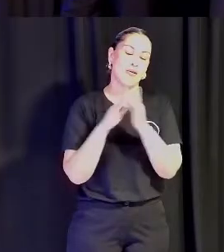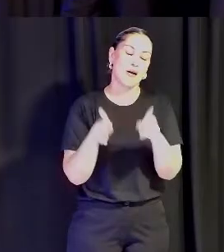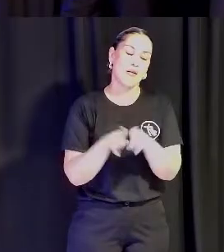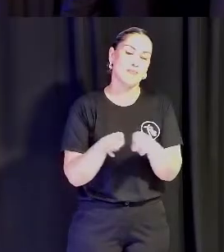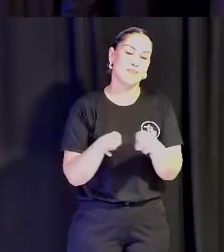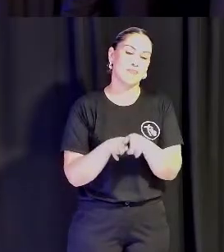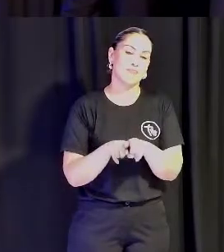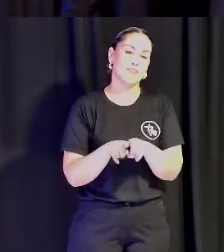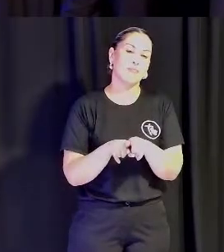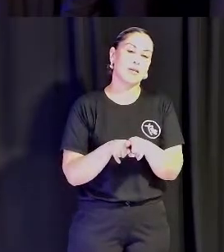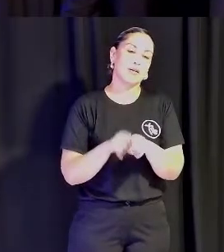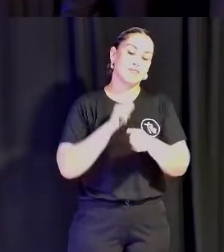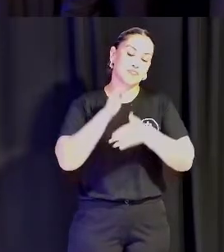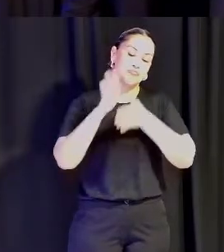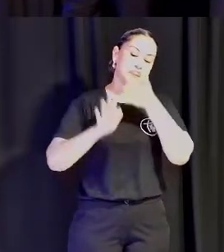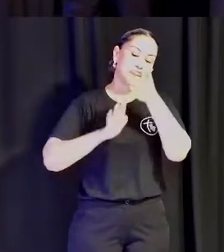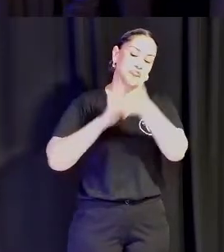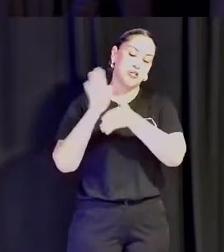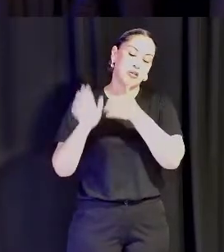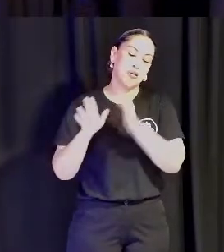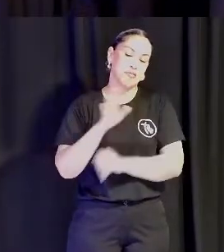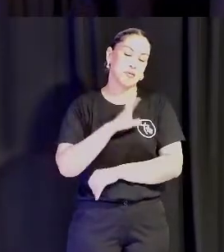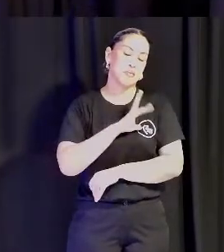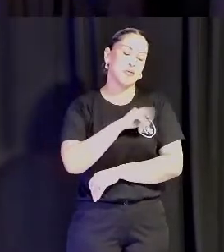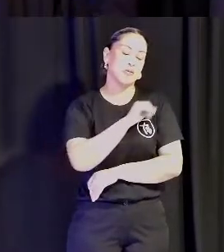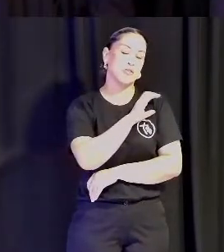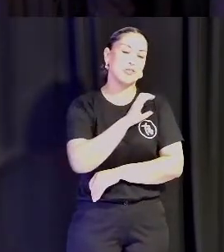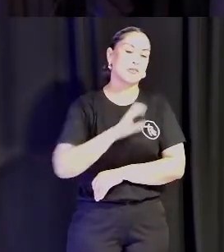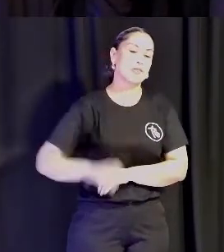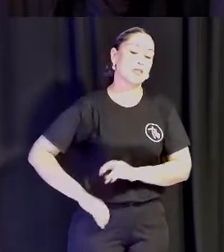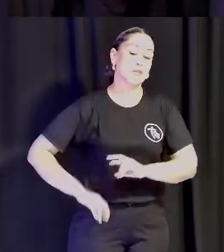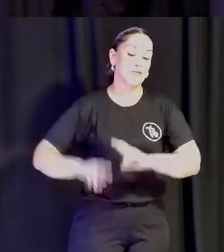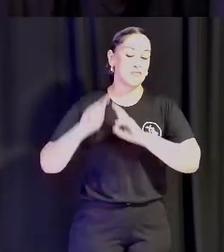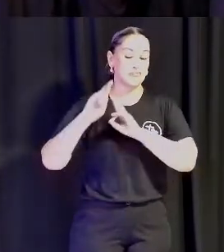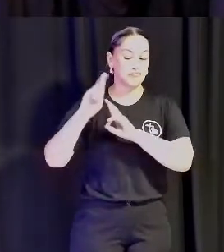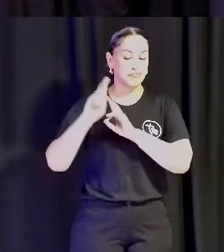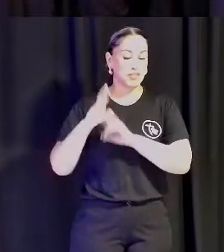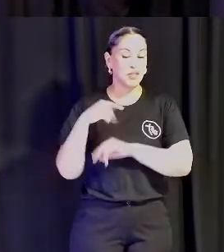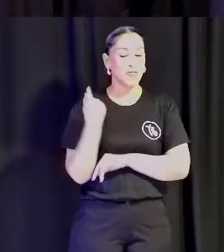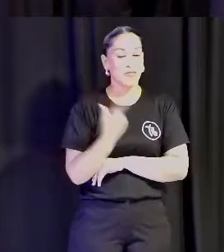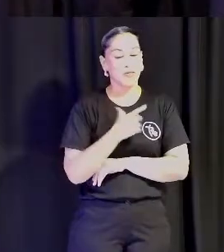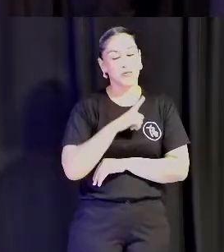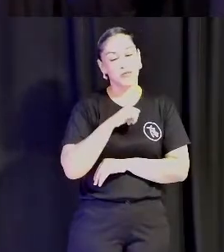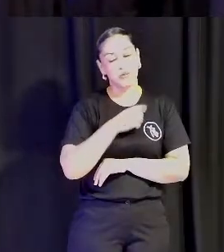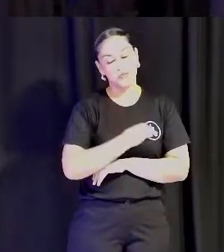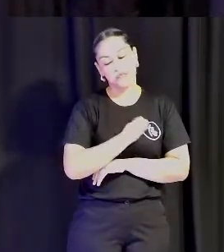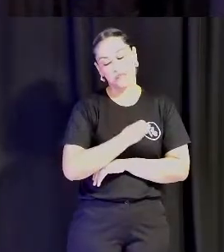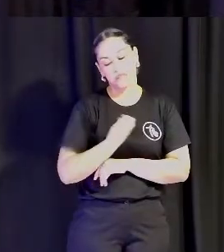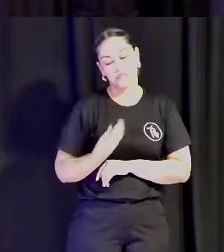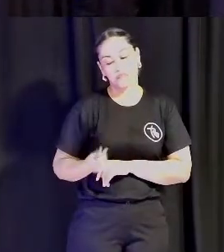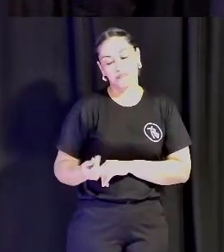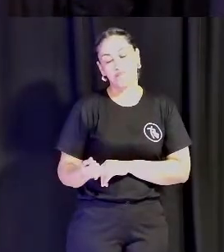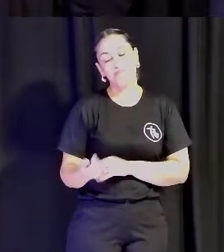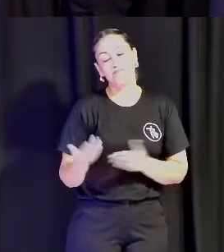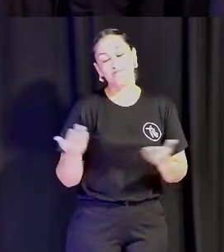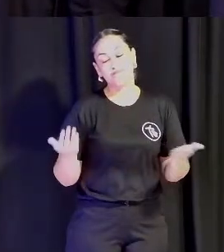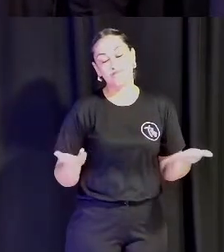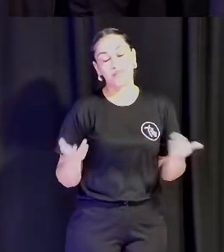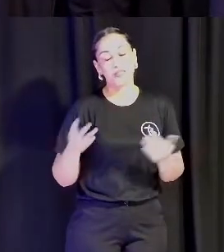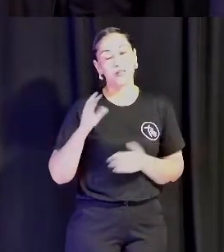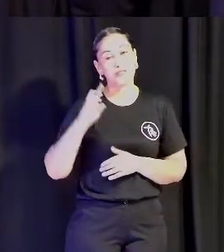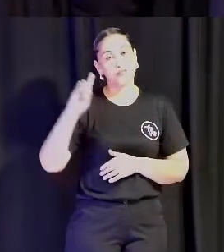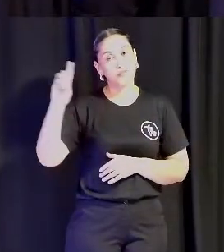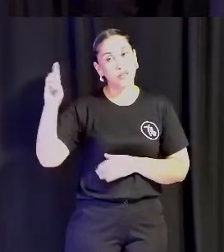pessoa, de falar do amor de Cristo, da esperança que você tem de vida eterna, enfim, Deus vai te dar